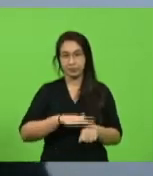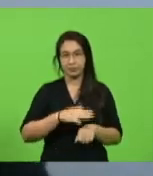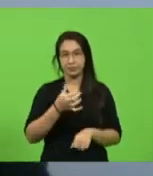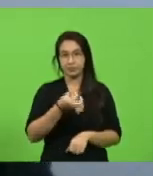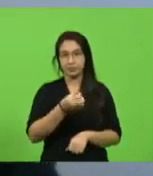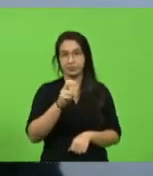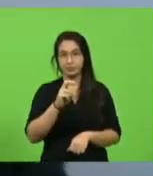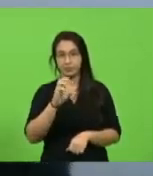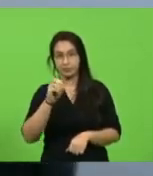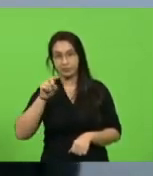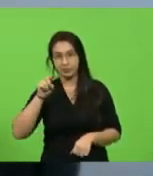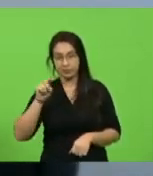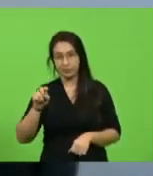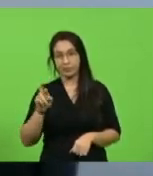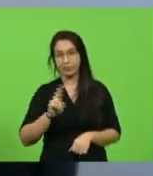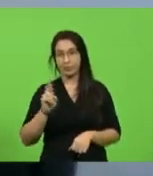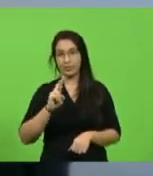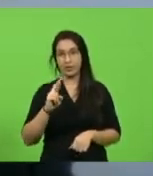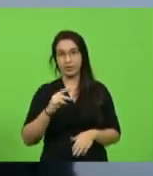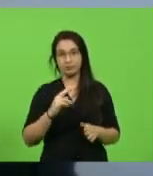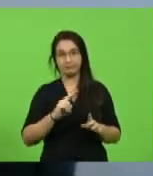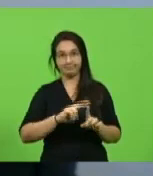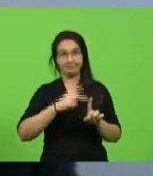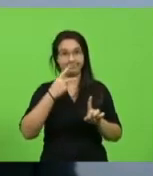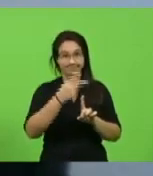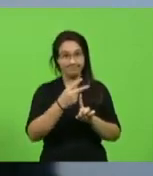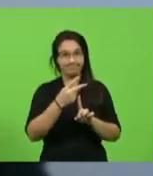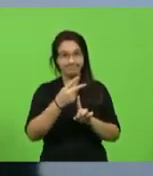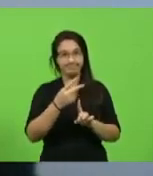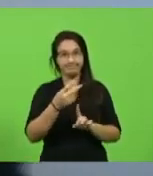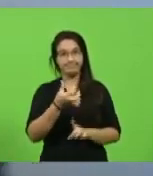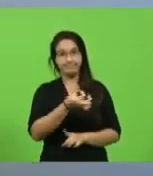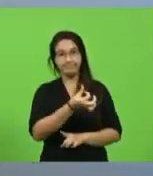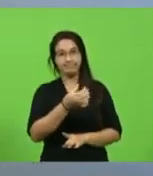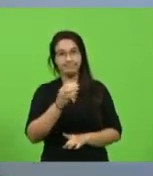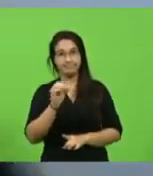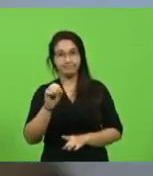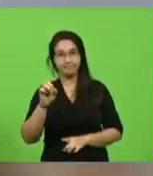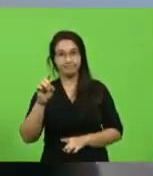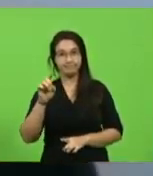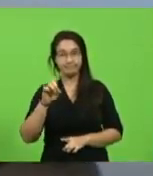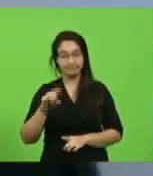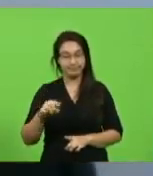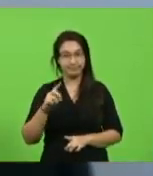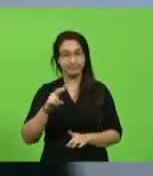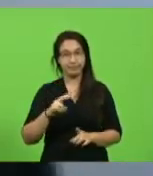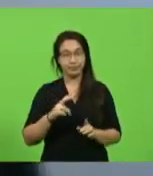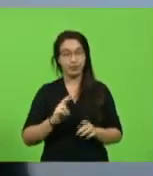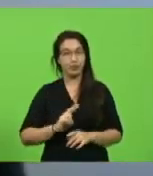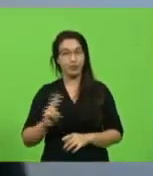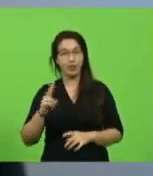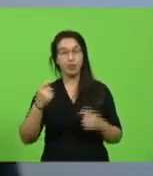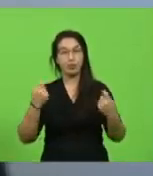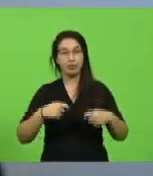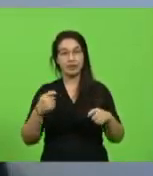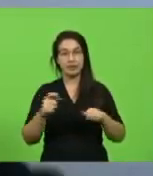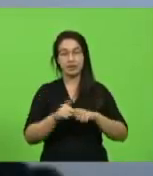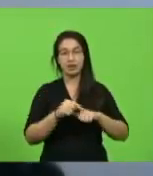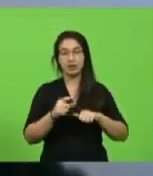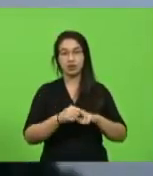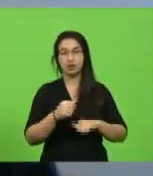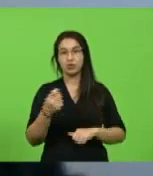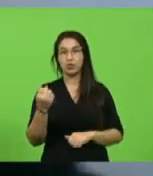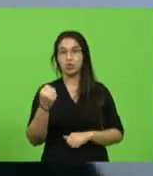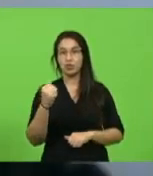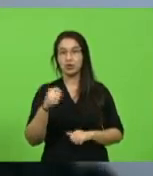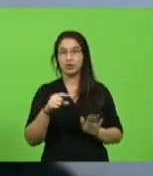reais, muito superior, 60 vezes o valor do limite, precisava, conforme artigo 8º, inciso 1º